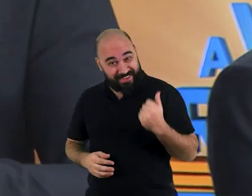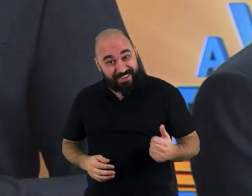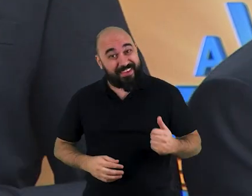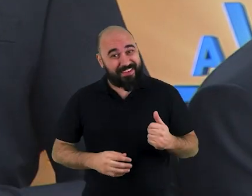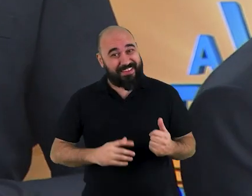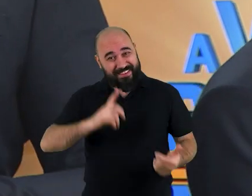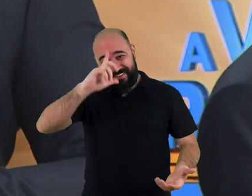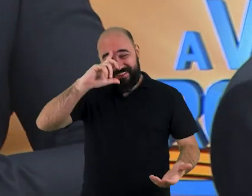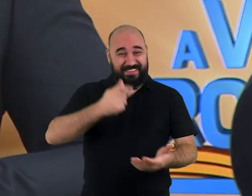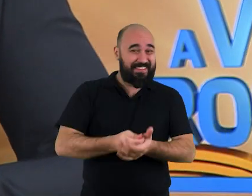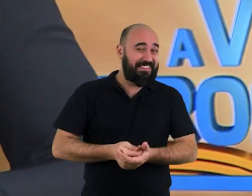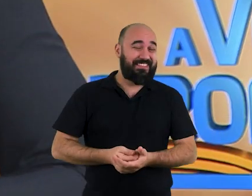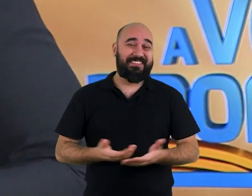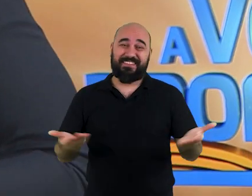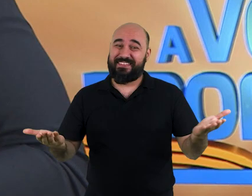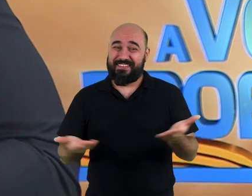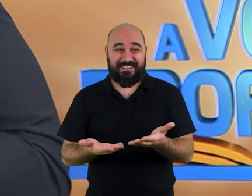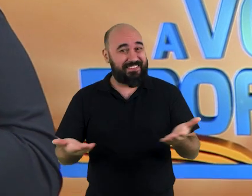Vem,